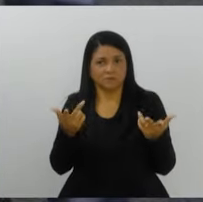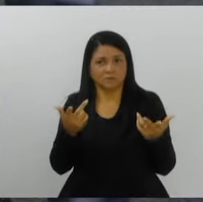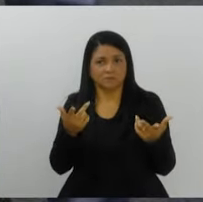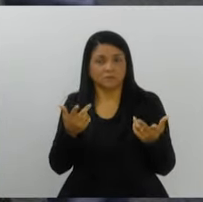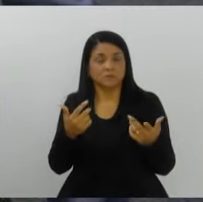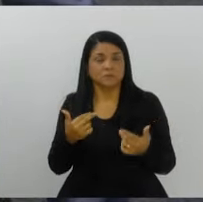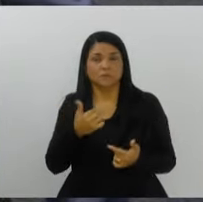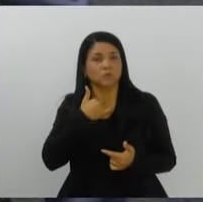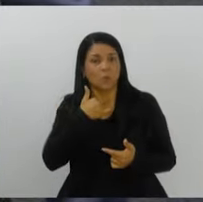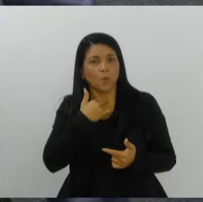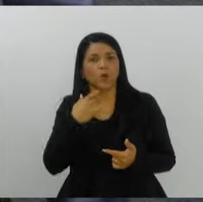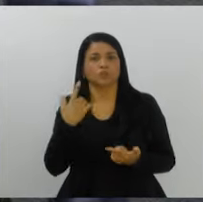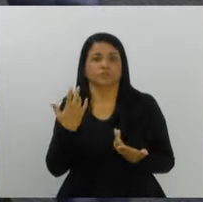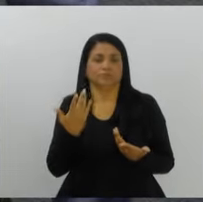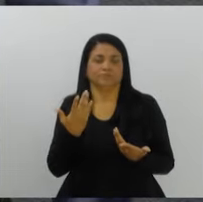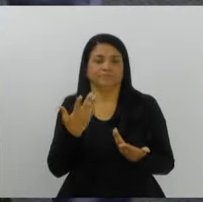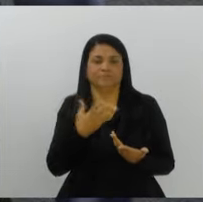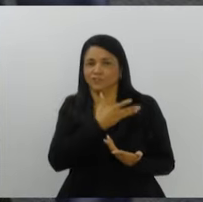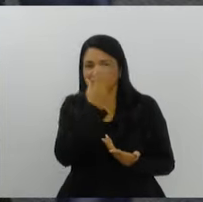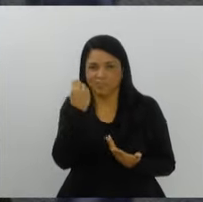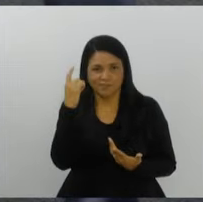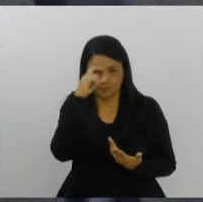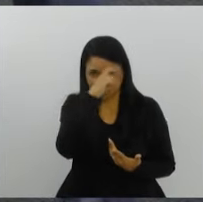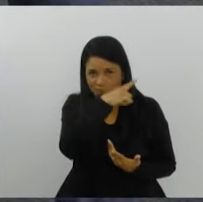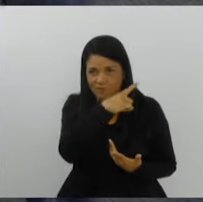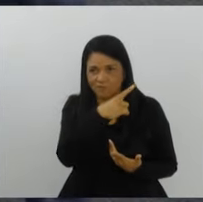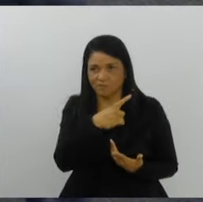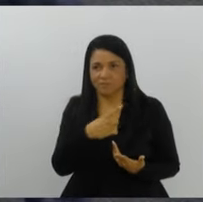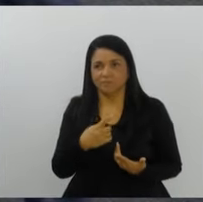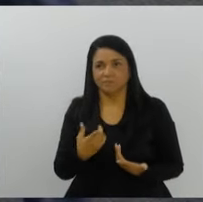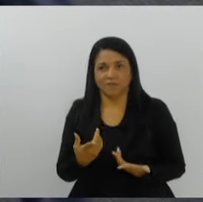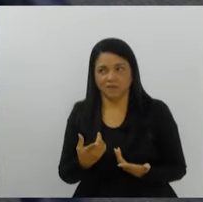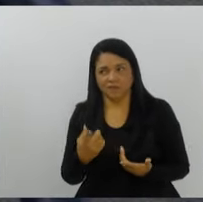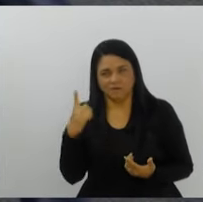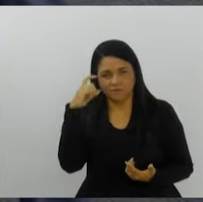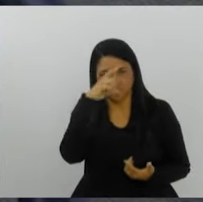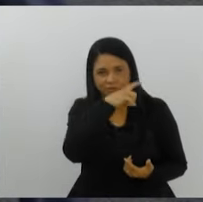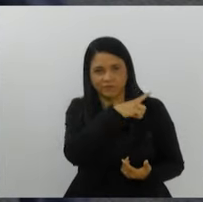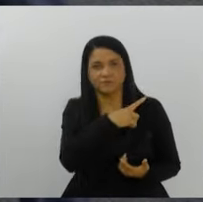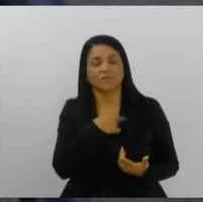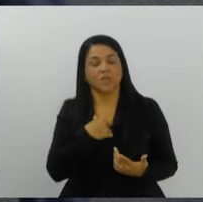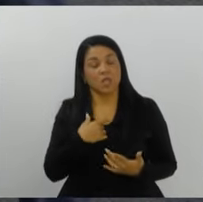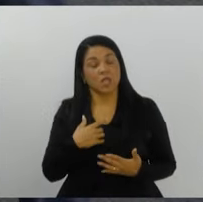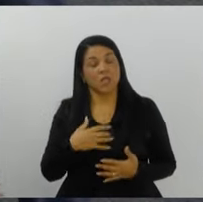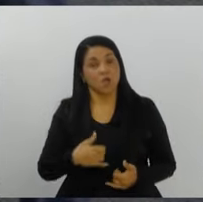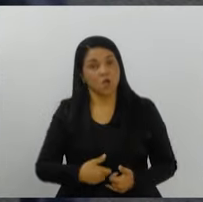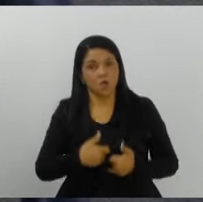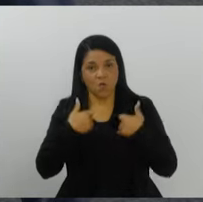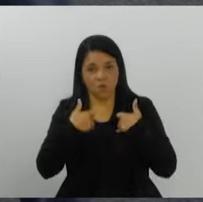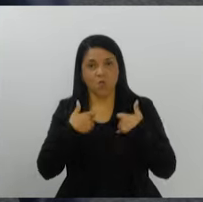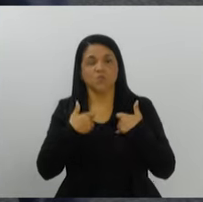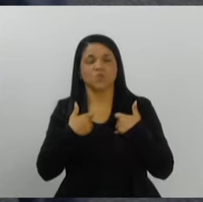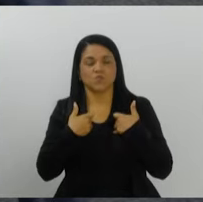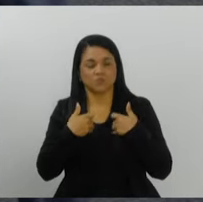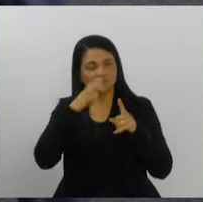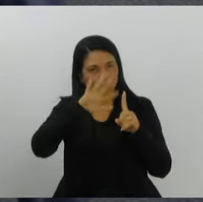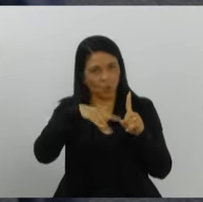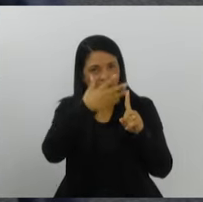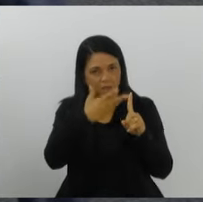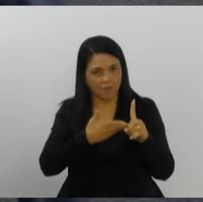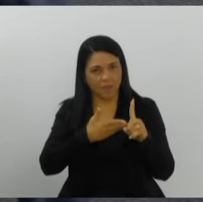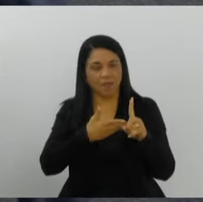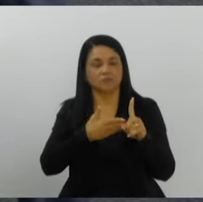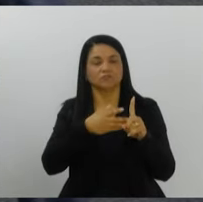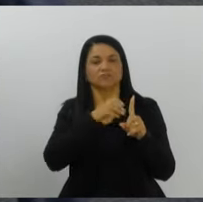não pode negar as dificuldades que a gente tem, porque a gente tem. Mas, evidentemente, que eu estou muito orgulhosa de prestar essa homenagem para o